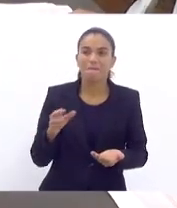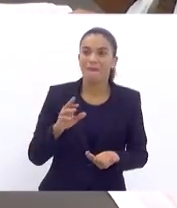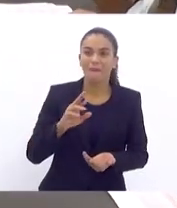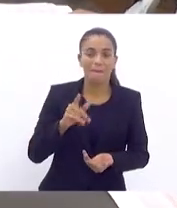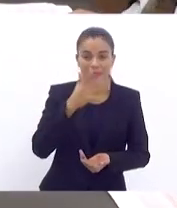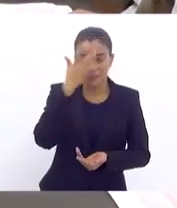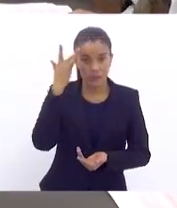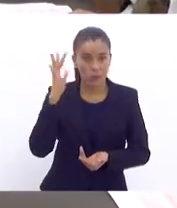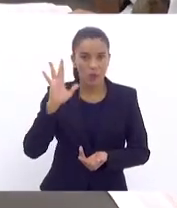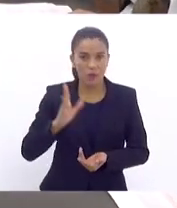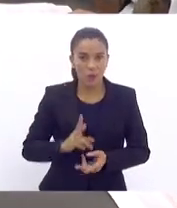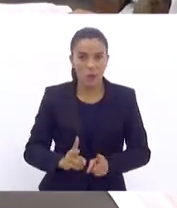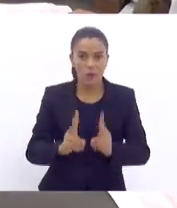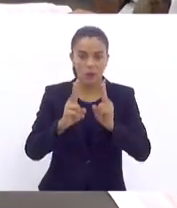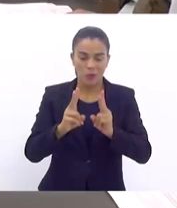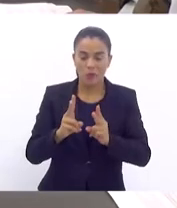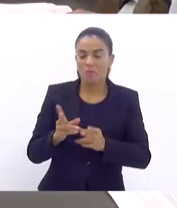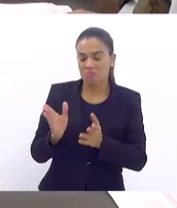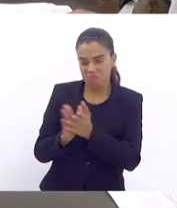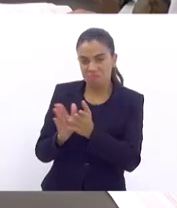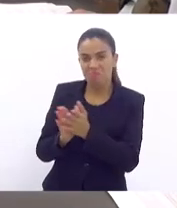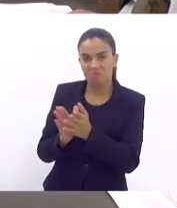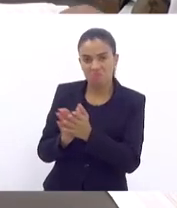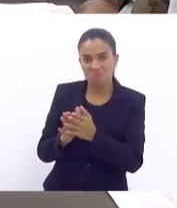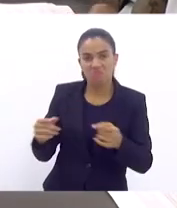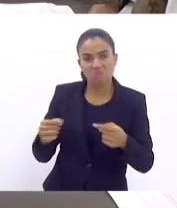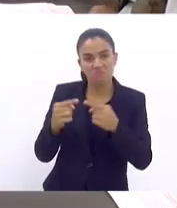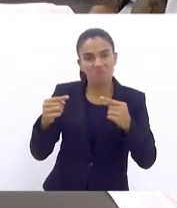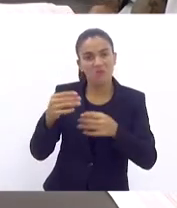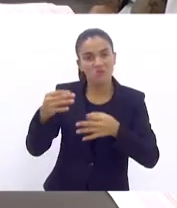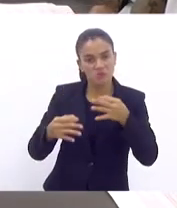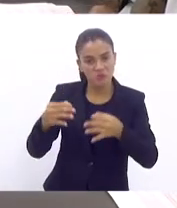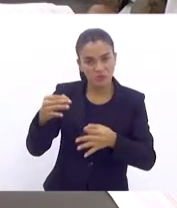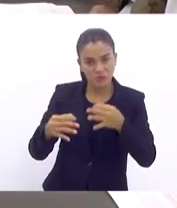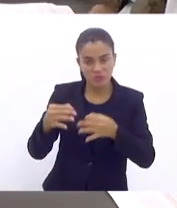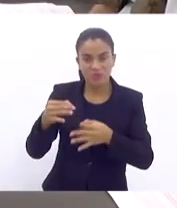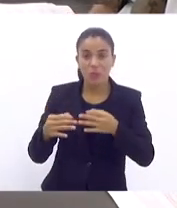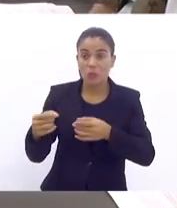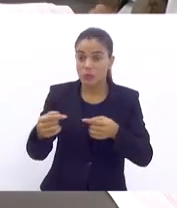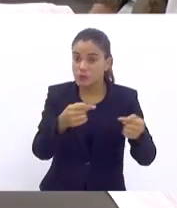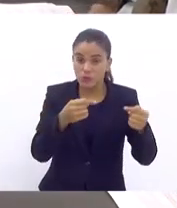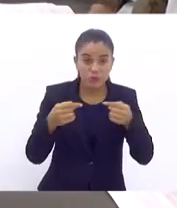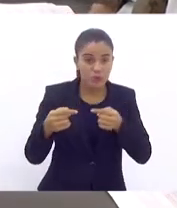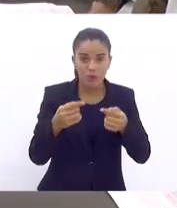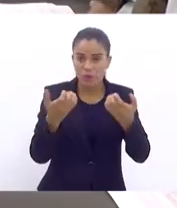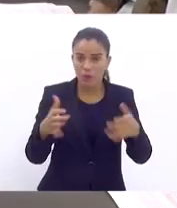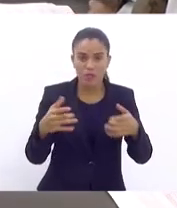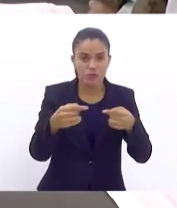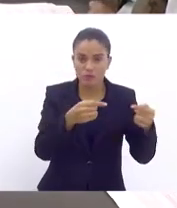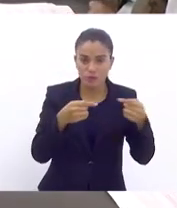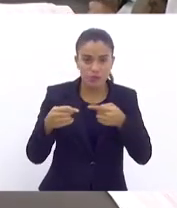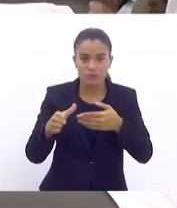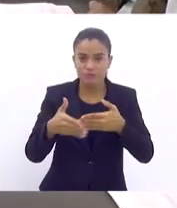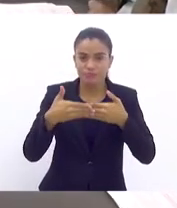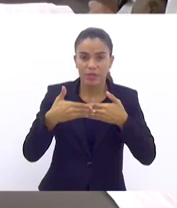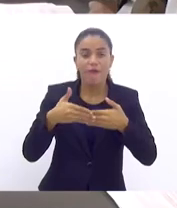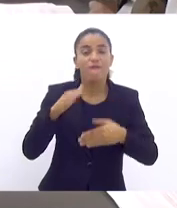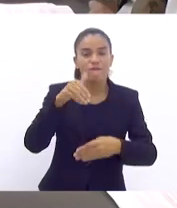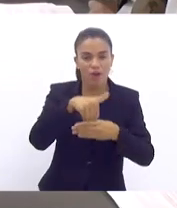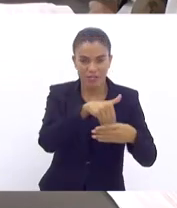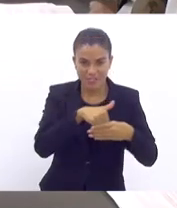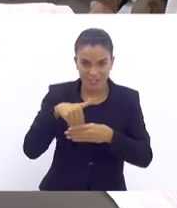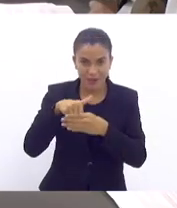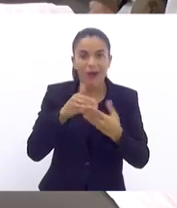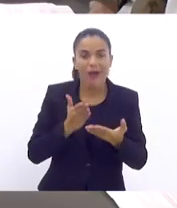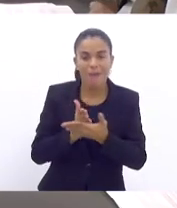Então parabéns a vossa excelência vai aparecer pela juridicidade em discussão não havendo Quem Queira discutir em votação